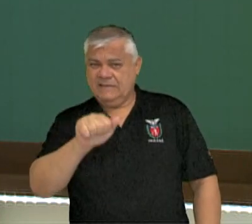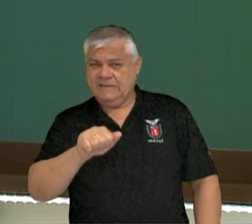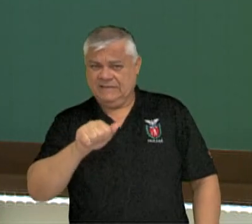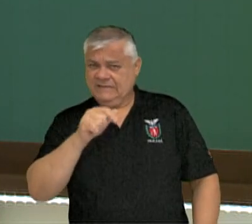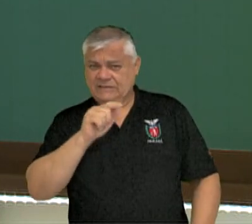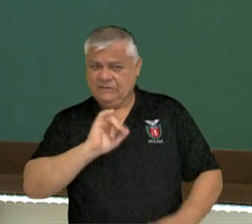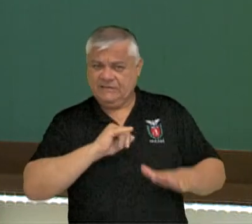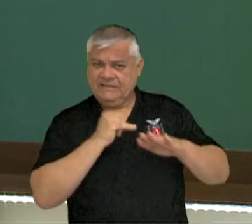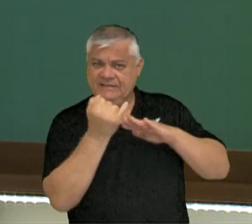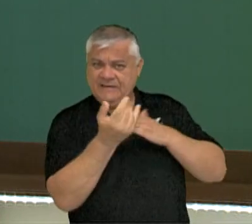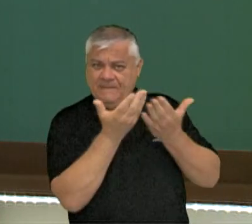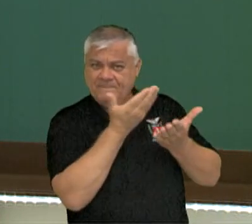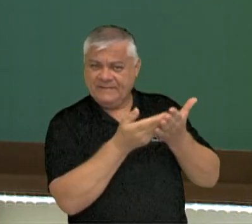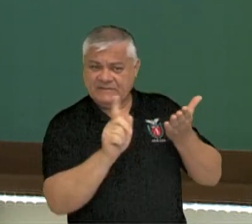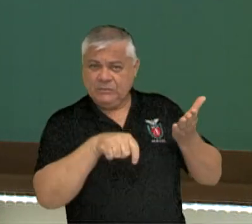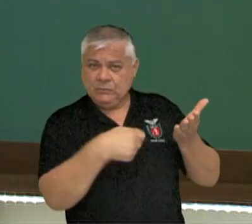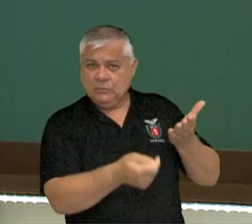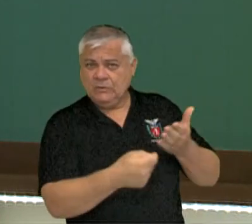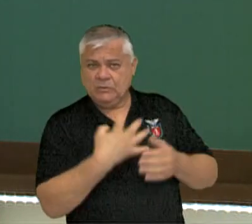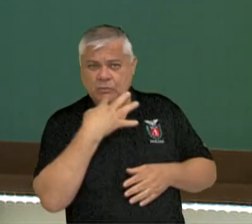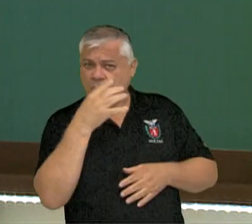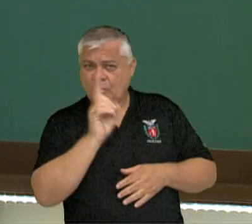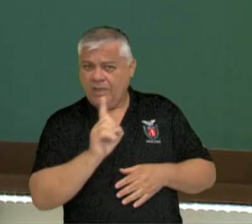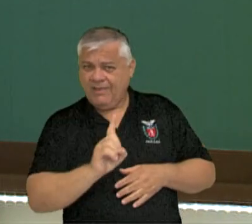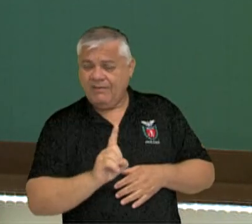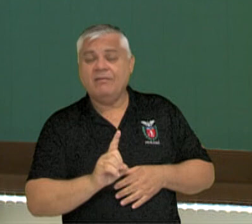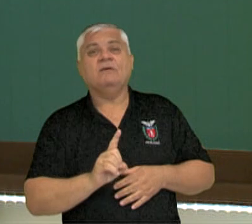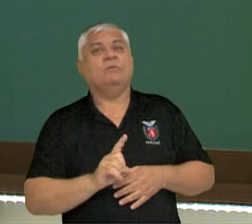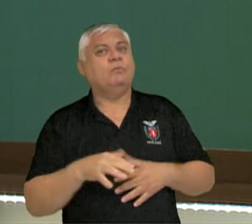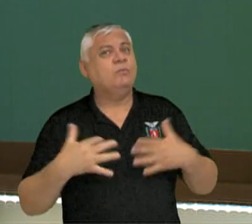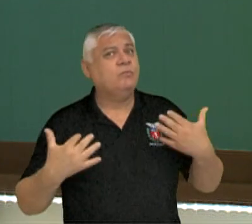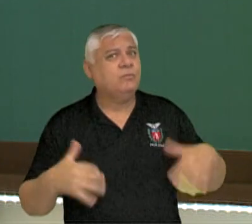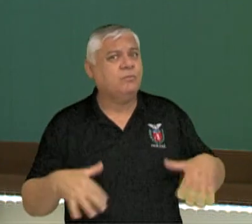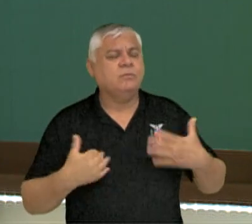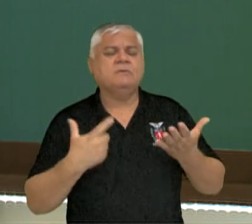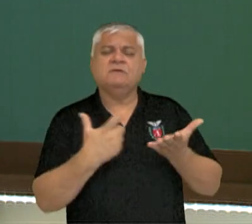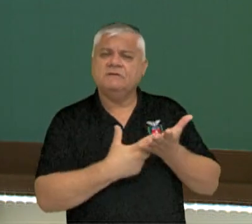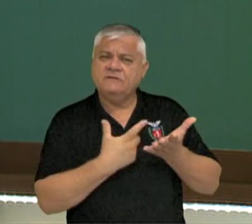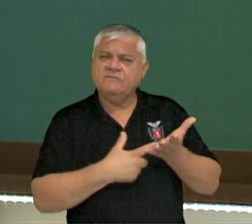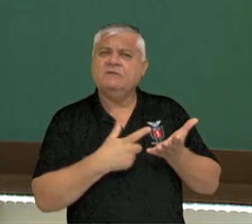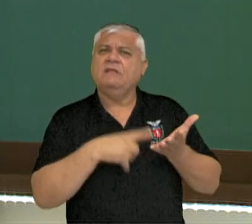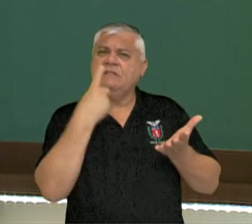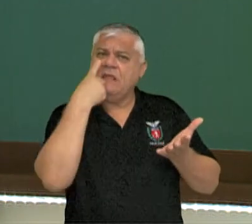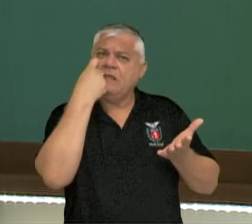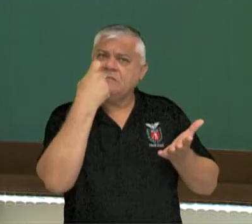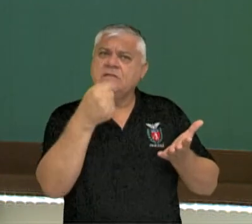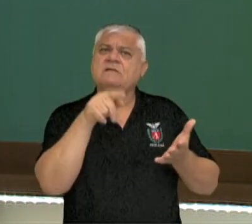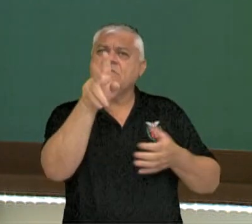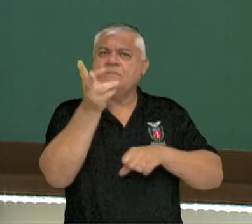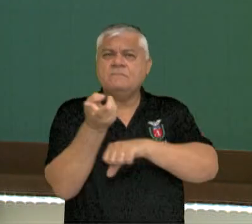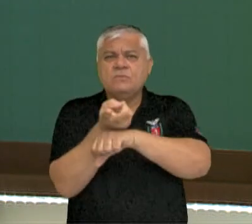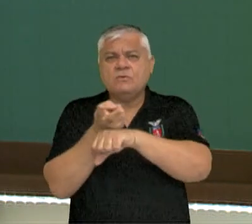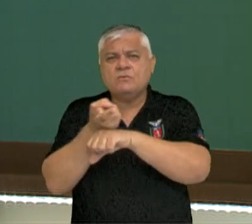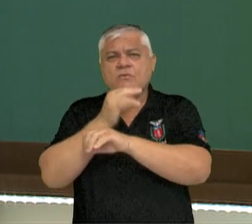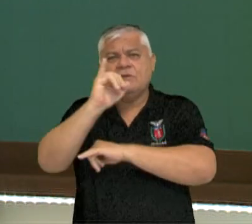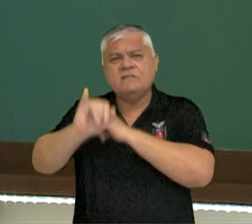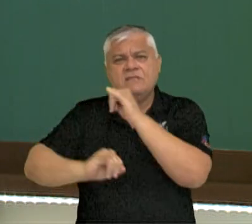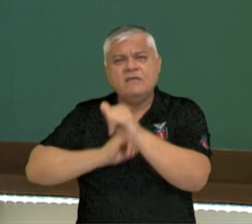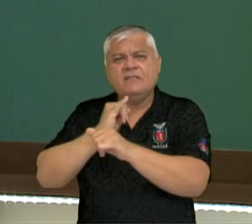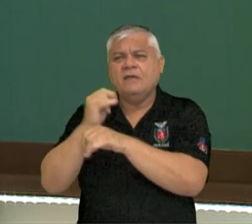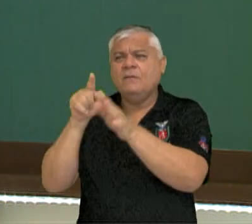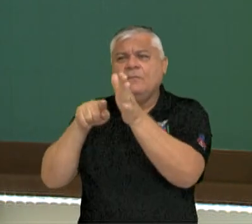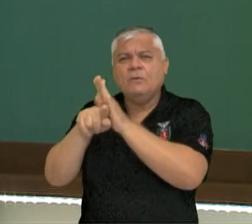Então pense, em talvez poder ler esse livro. É um livro bem interessante, Procure, tente investigar